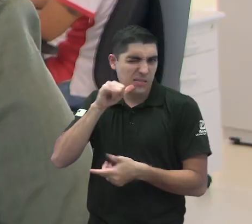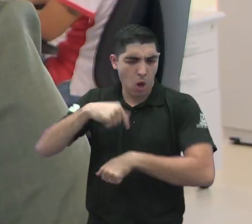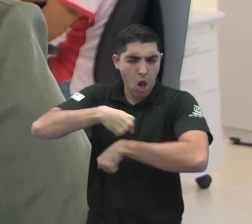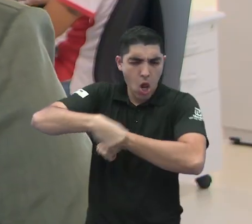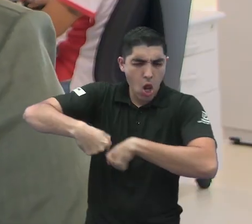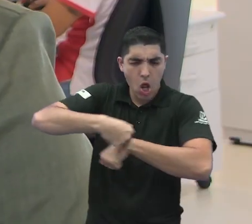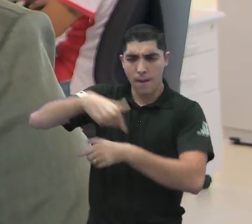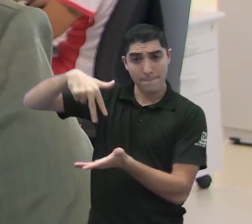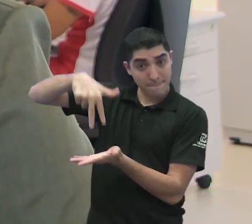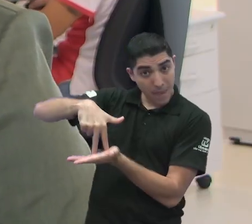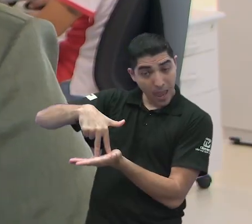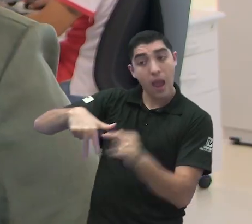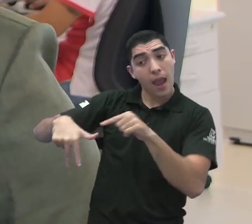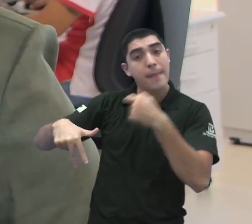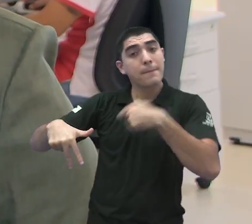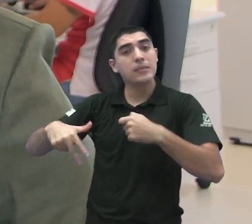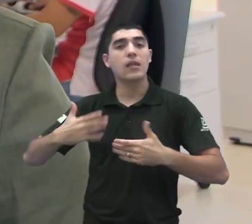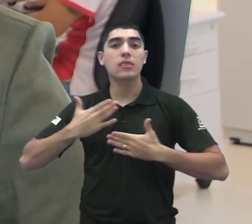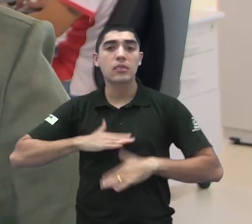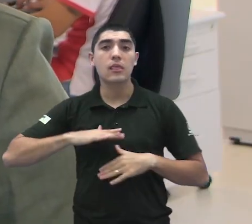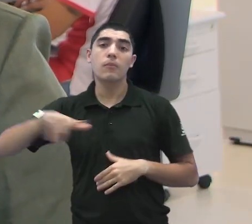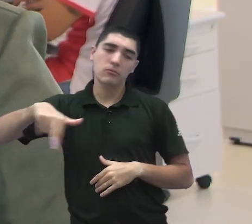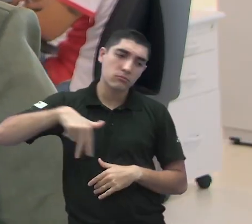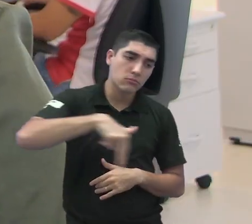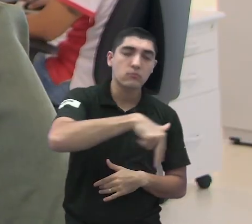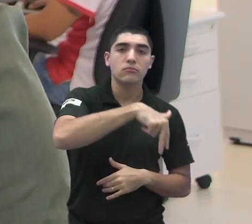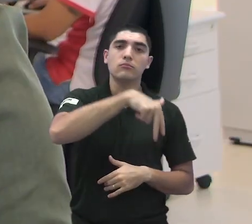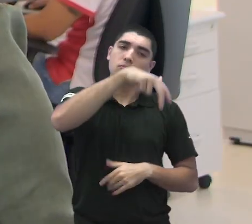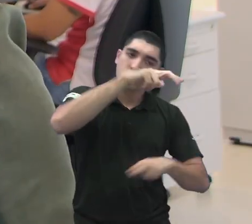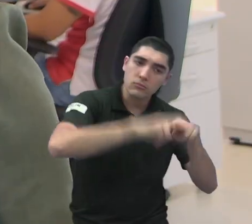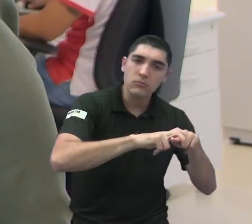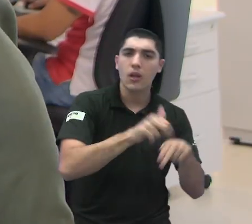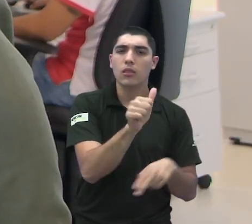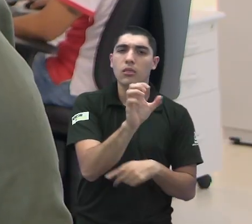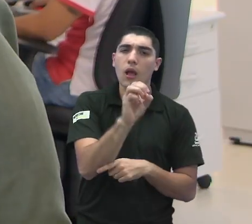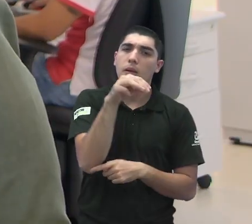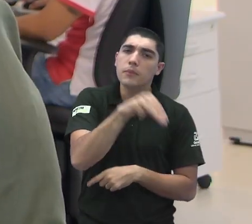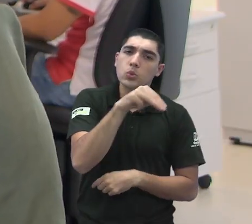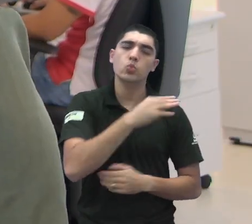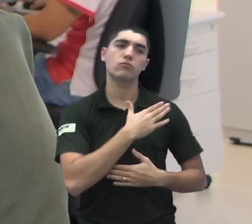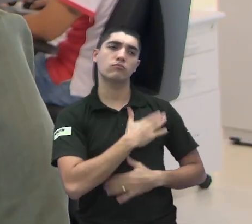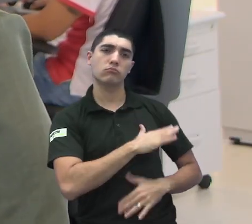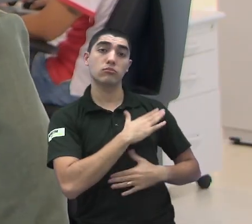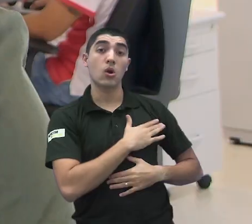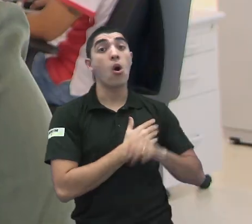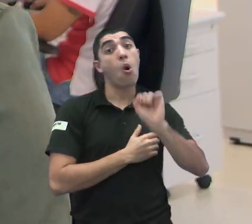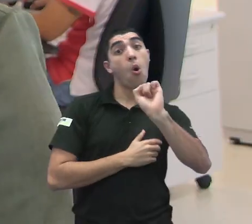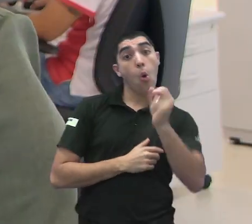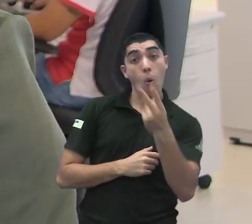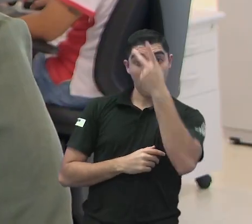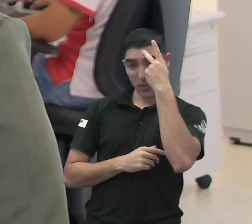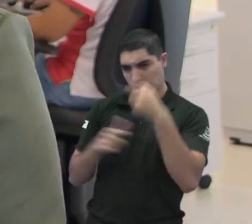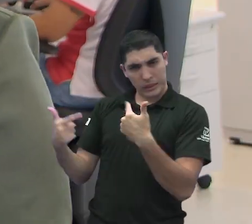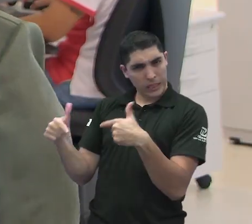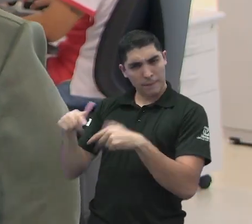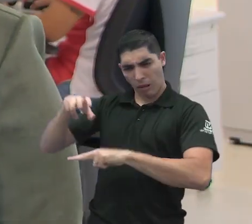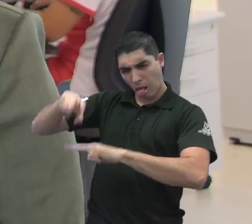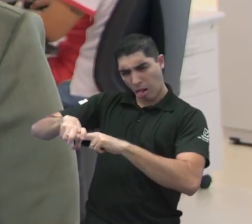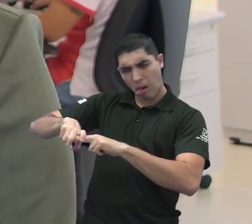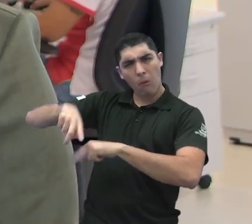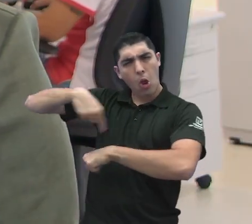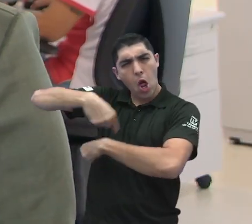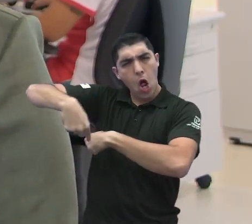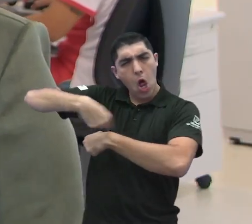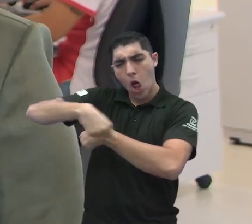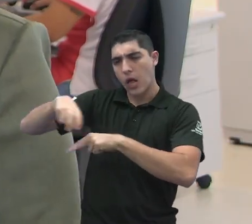longo período na postura em pé, é importante que nesse período de pausa ele tenha a possibilidade de ficar por pelo menos 10 minutinhos sentado. E vice-versa, o funcionário que trabalha